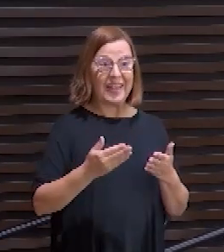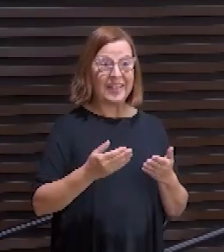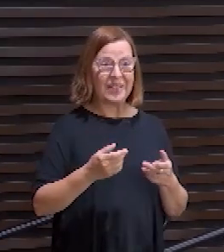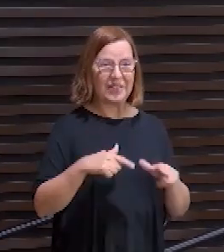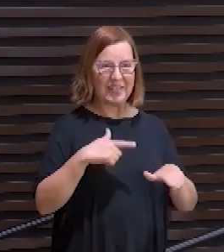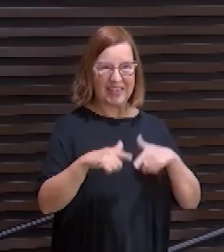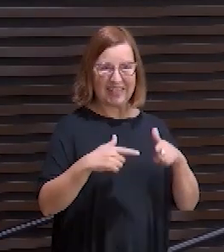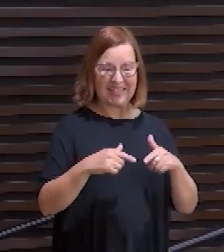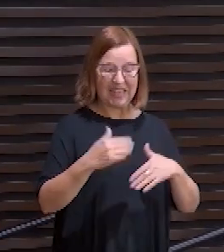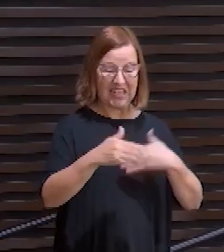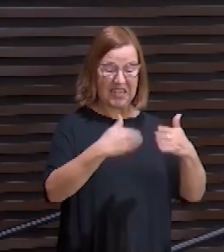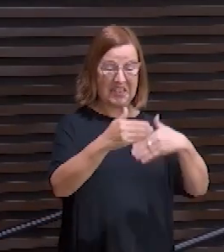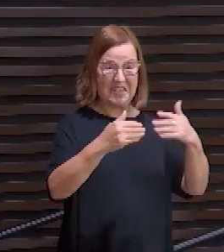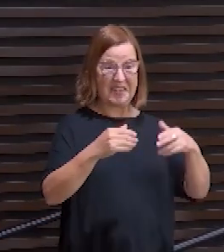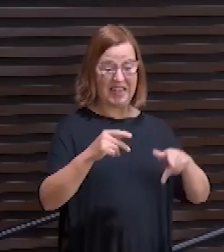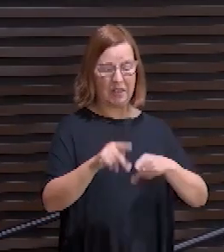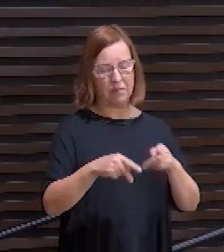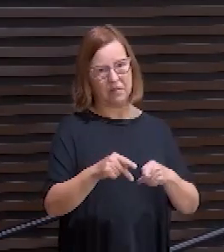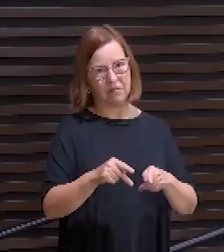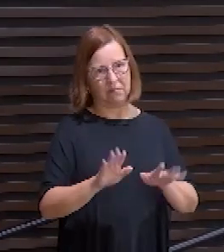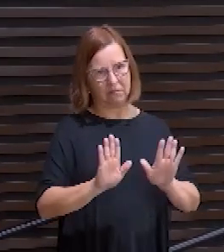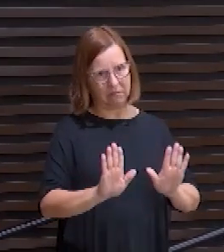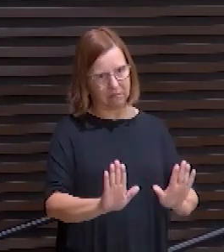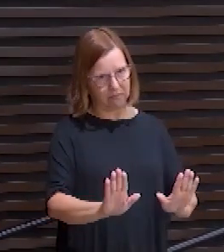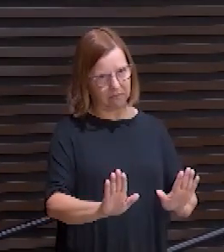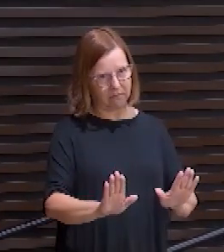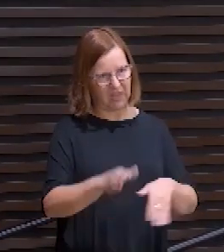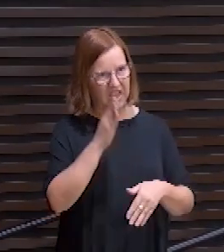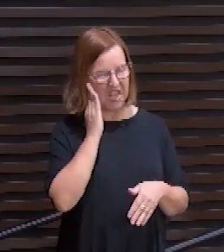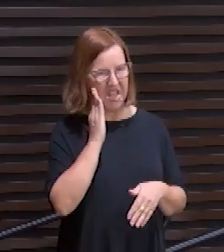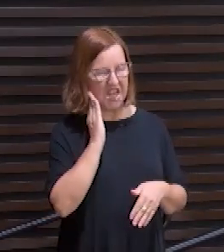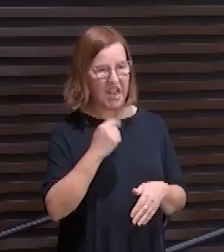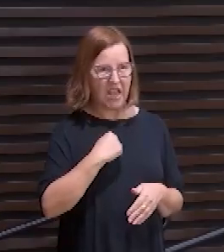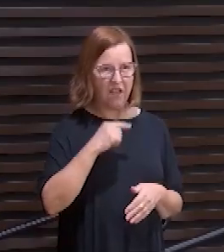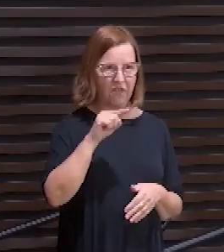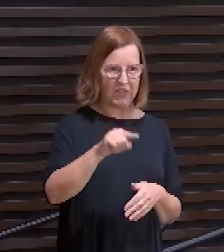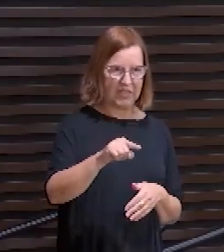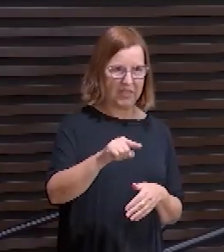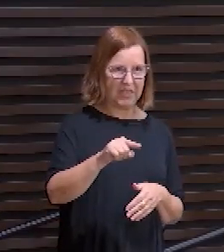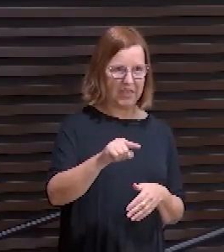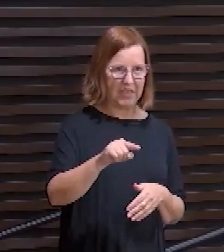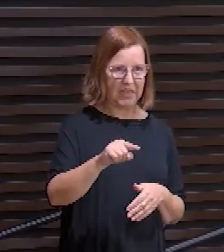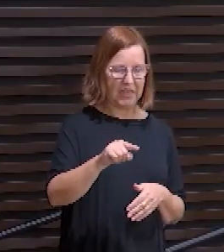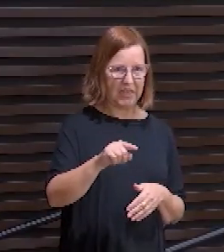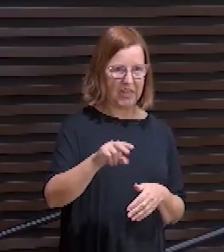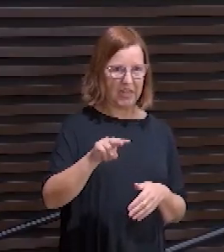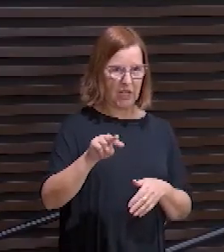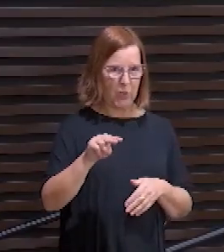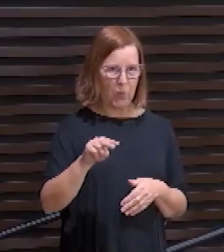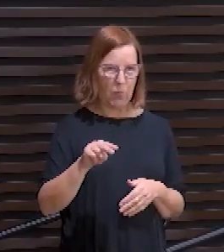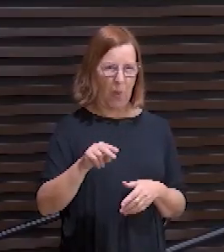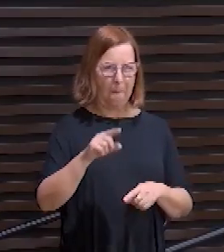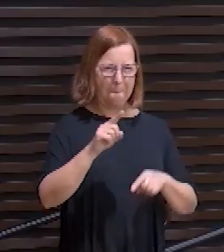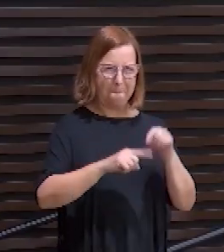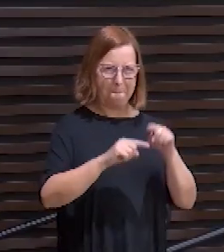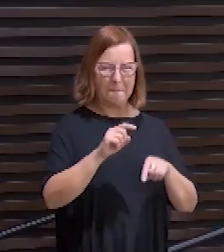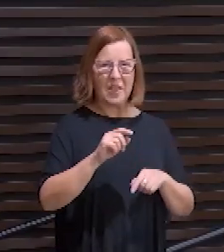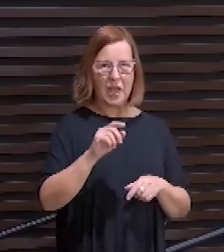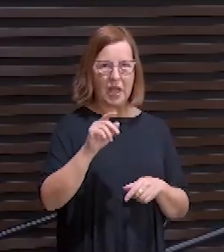a humanidade. Queridos, eu e você somos o produto.